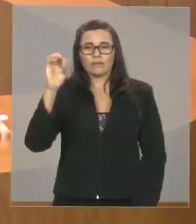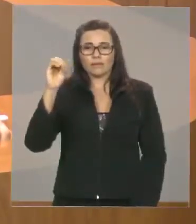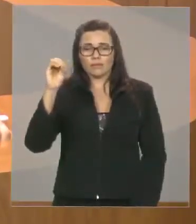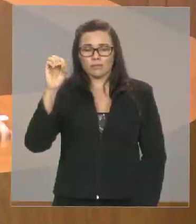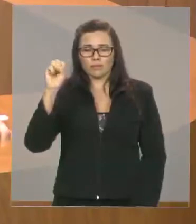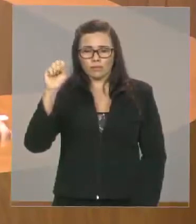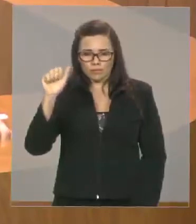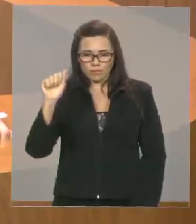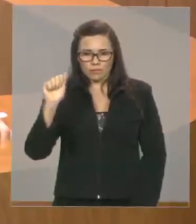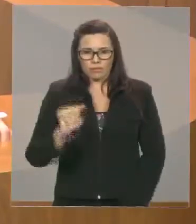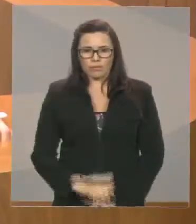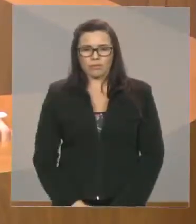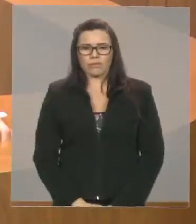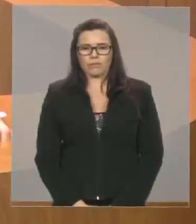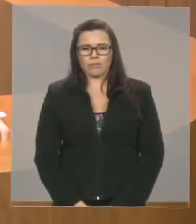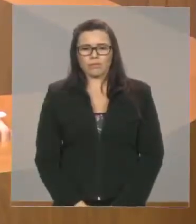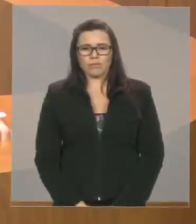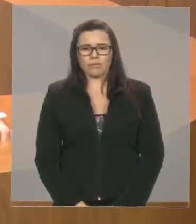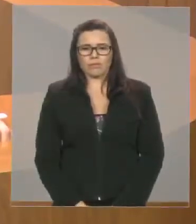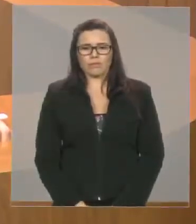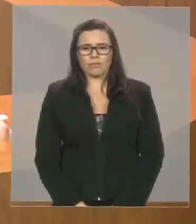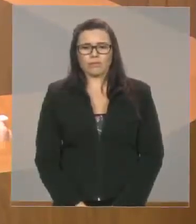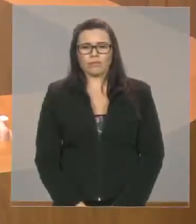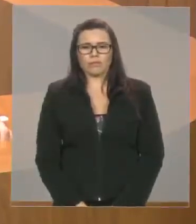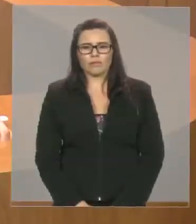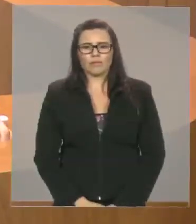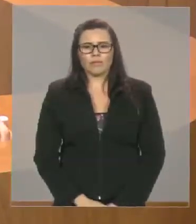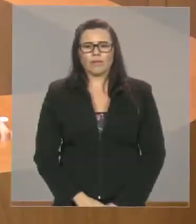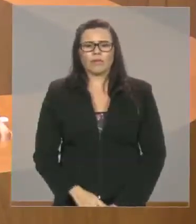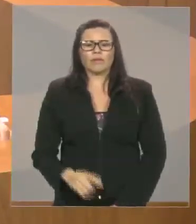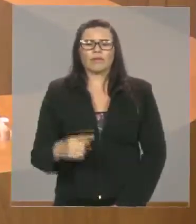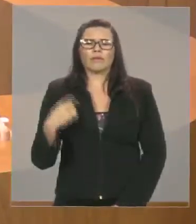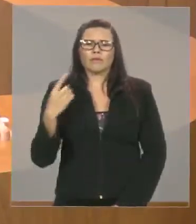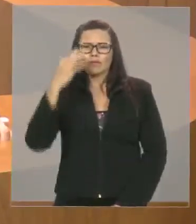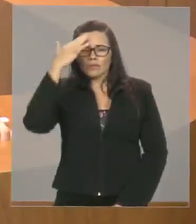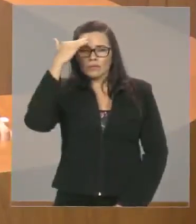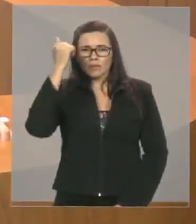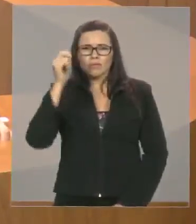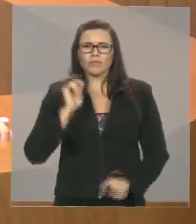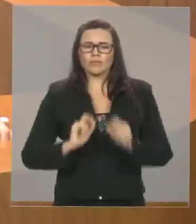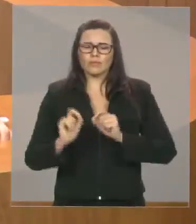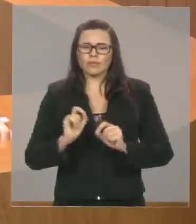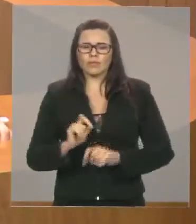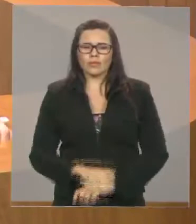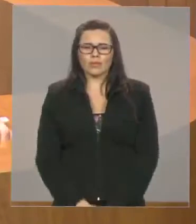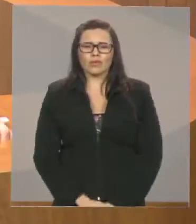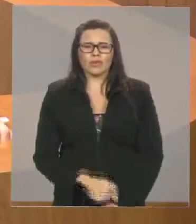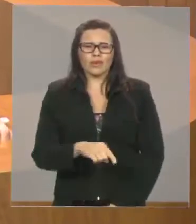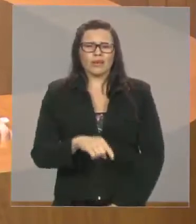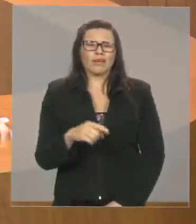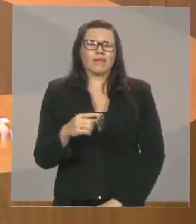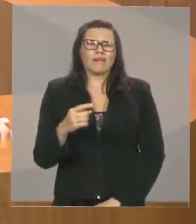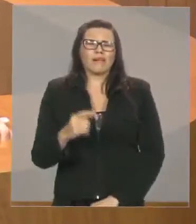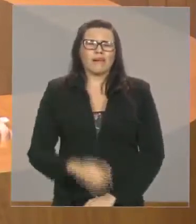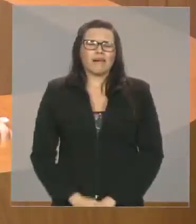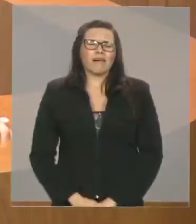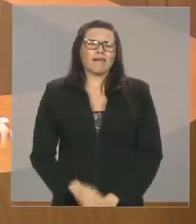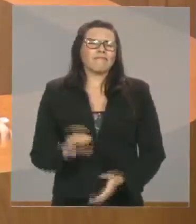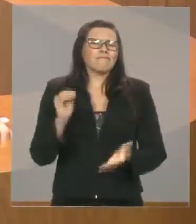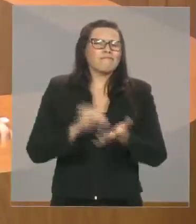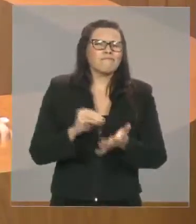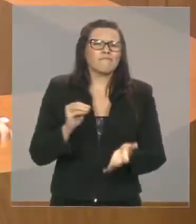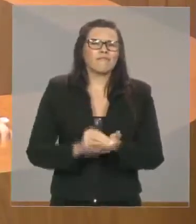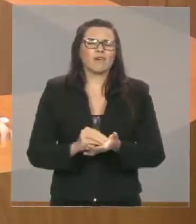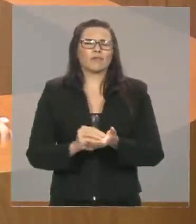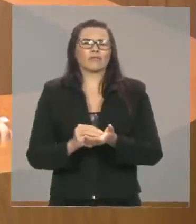jornais, mas principalmente porque as frágeis condições de saneamento básico no Brasil acabam por oferecer